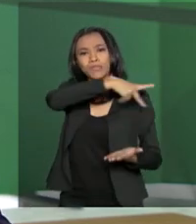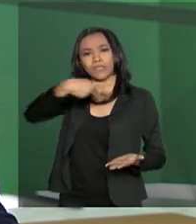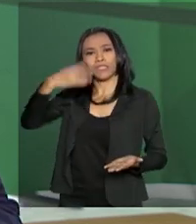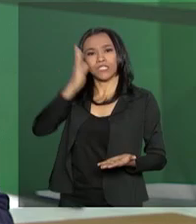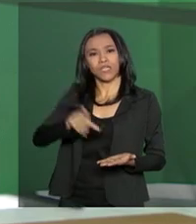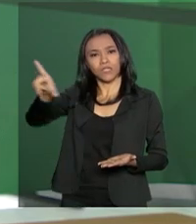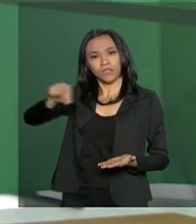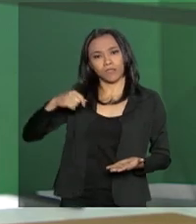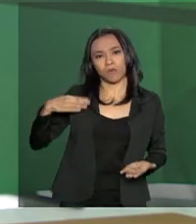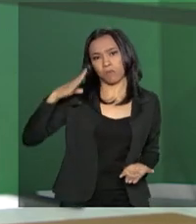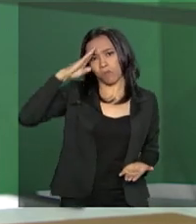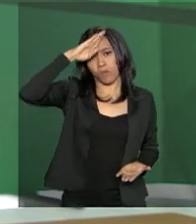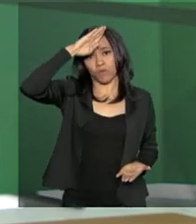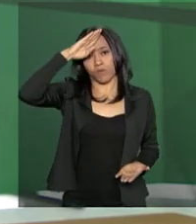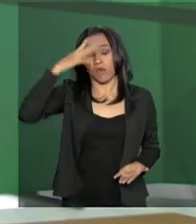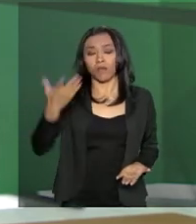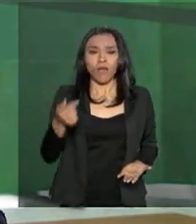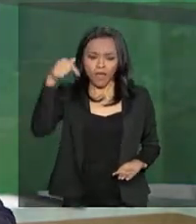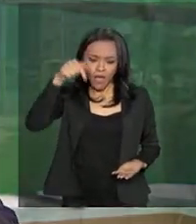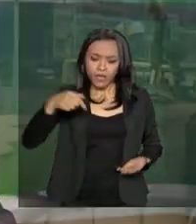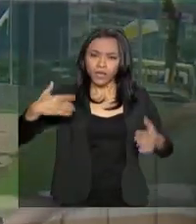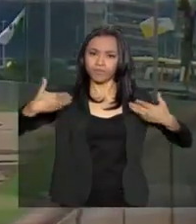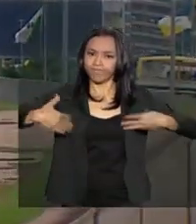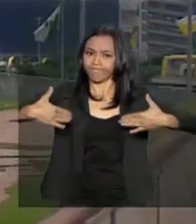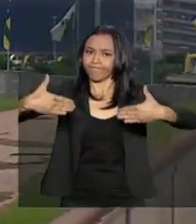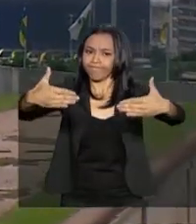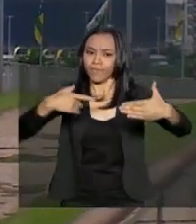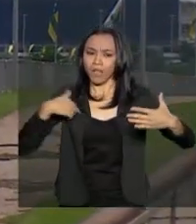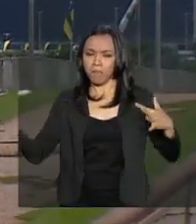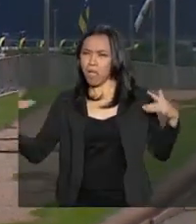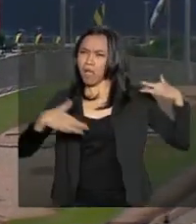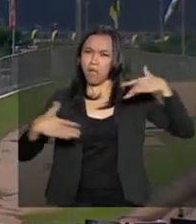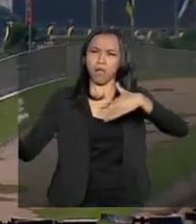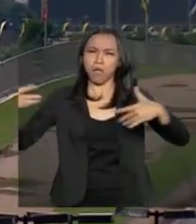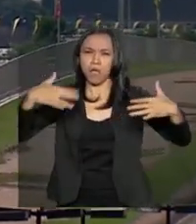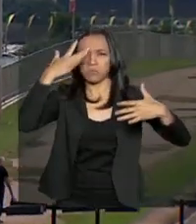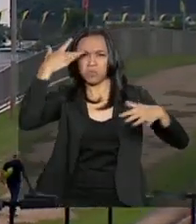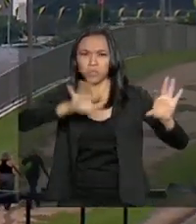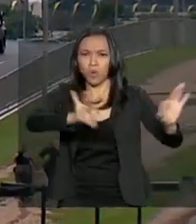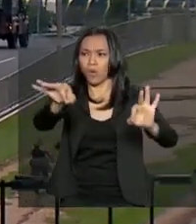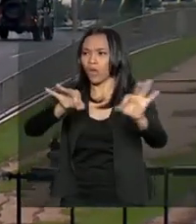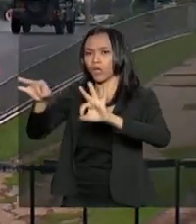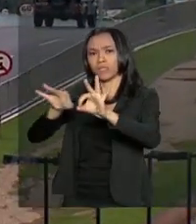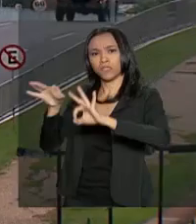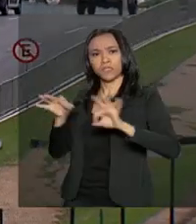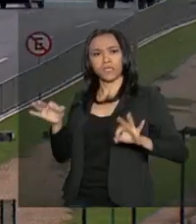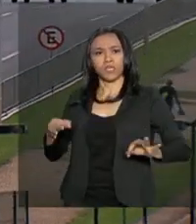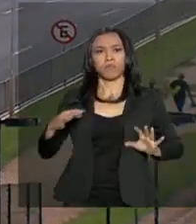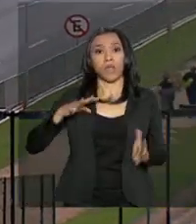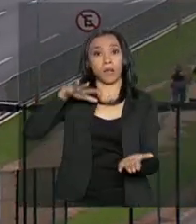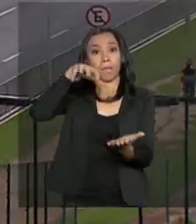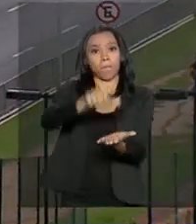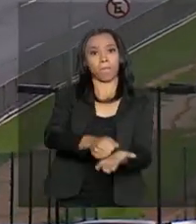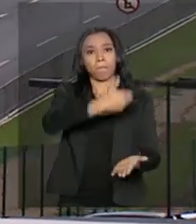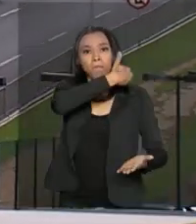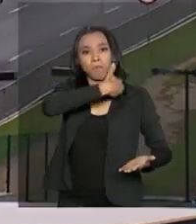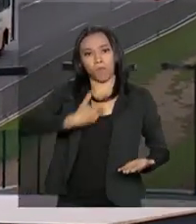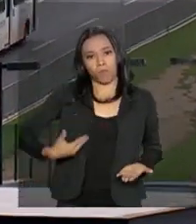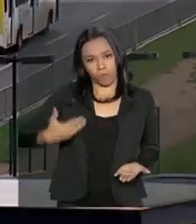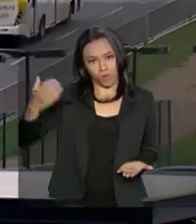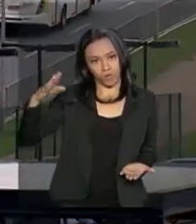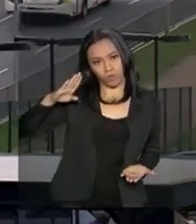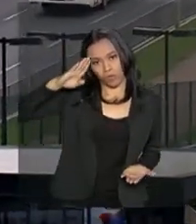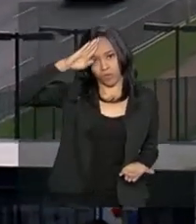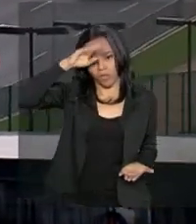por aqui no na esplanada dos ministérios muita movimentação todo mundo se organizando para essa posse hoje mais cedo é foram